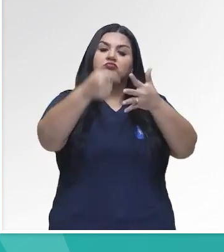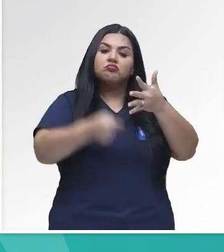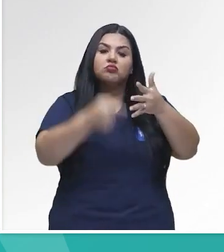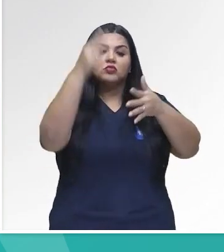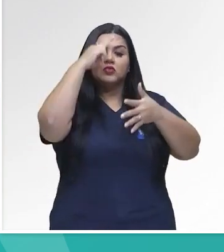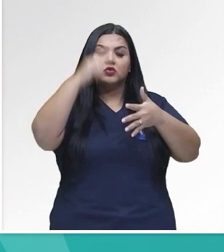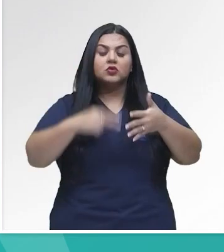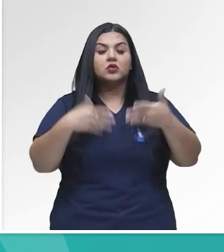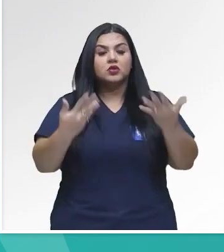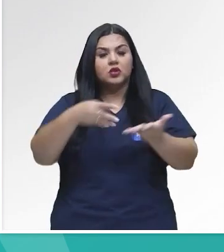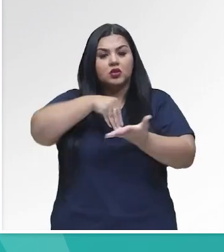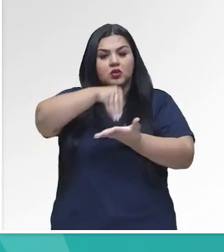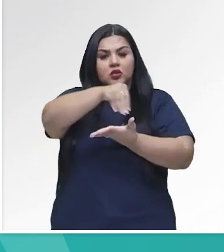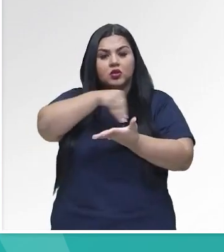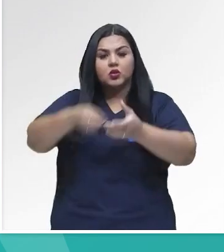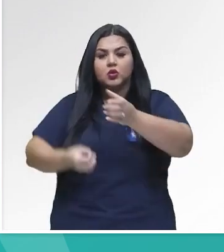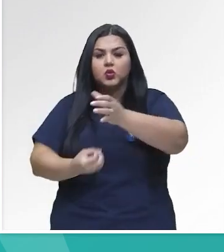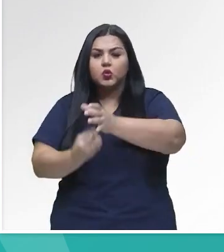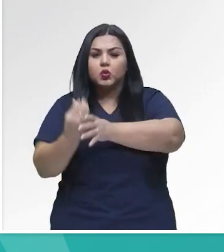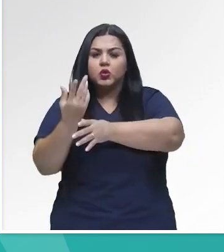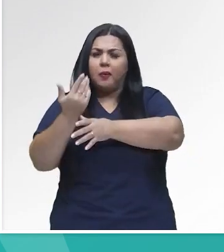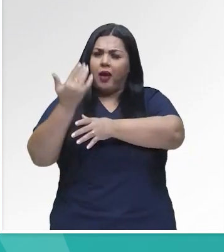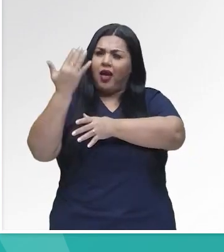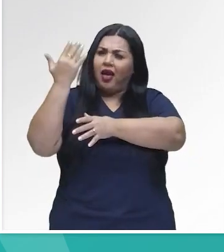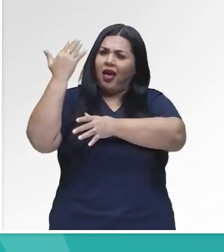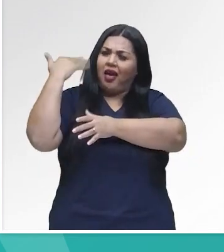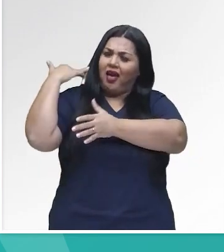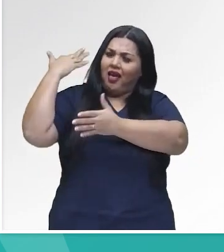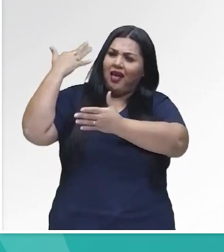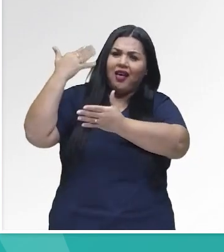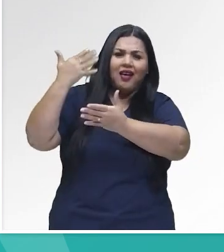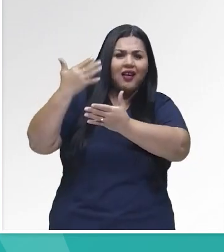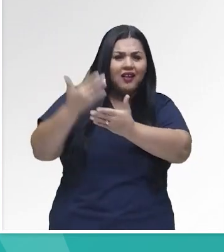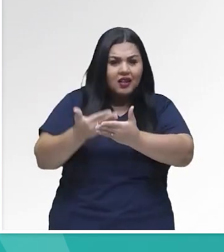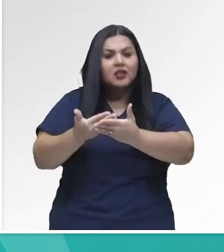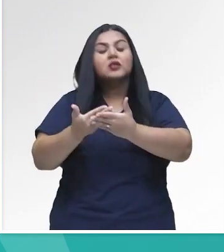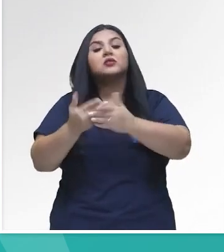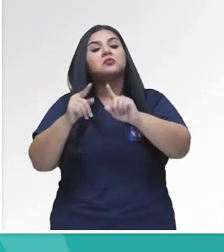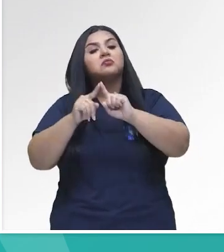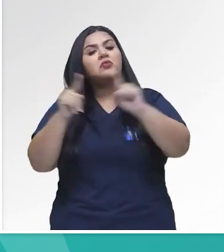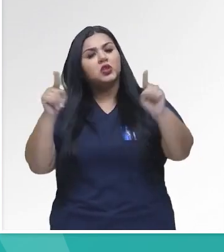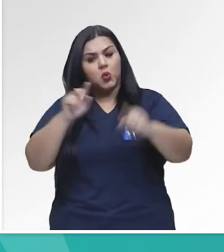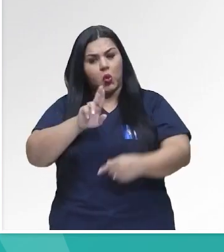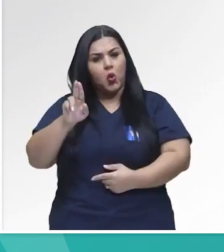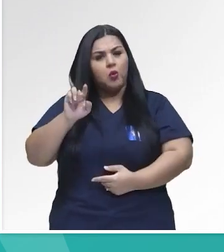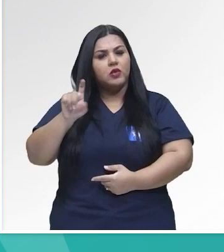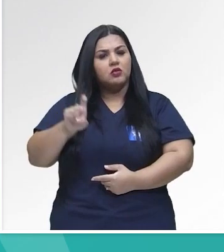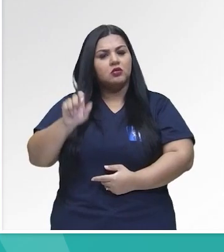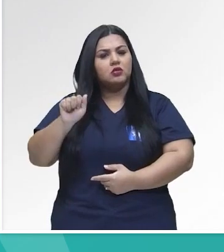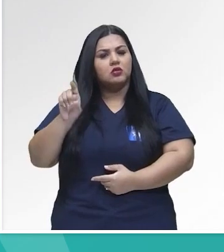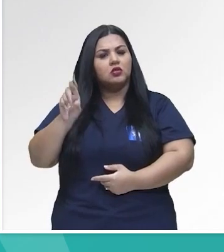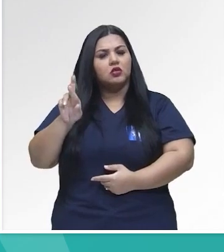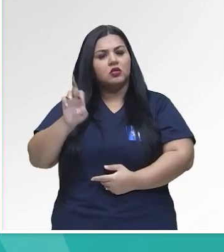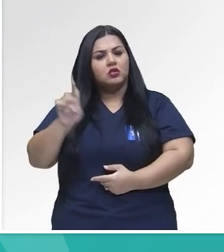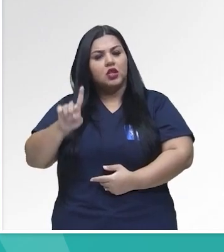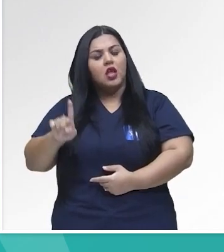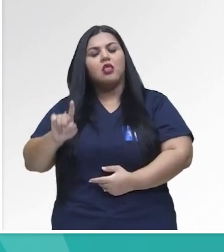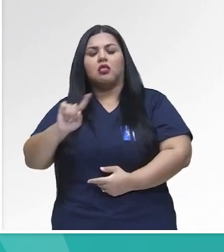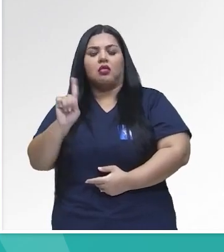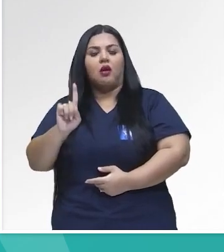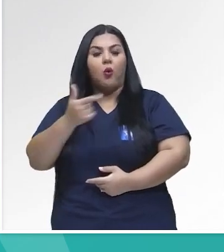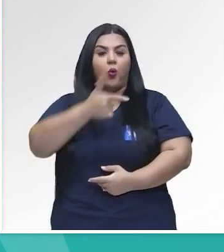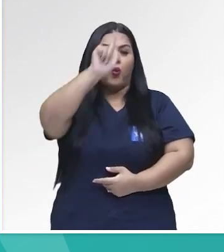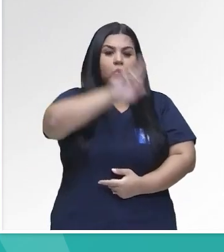o xadrez, ele já surgiu há muito tempo, mas não com o nome de xadrez. Então,